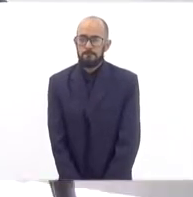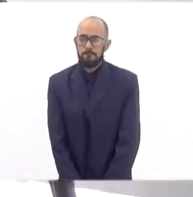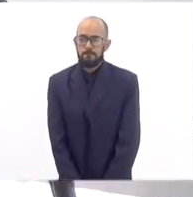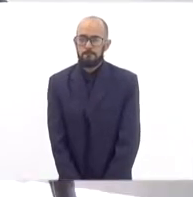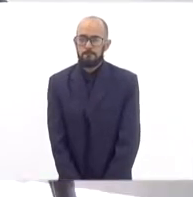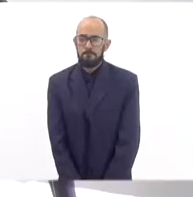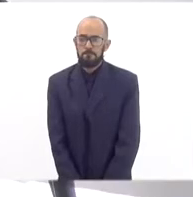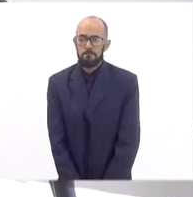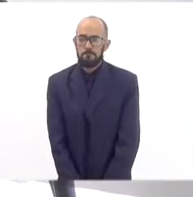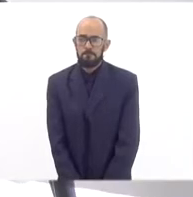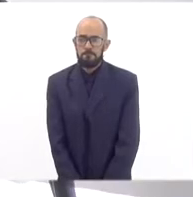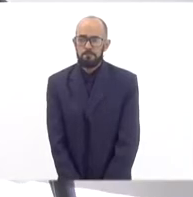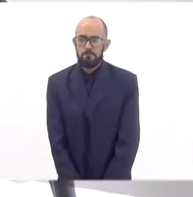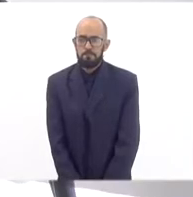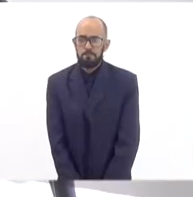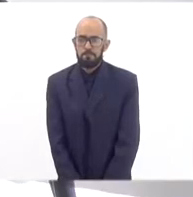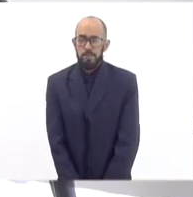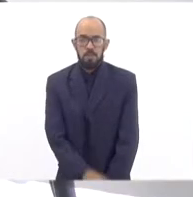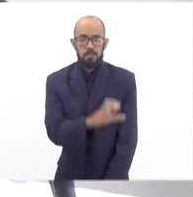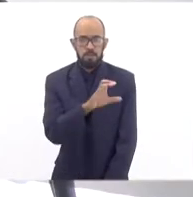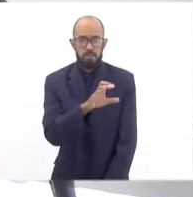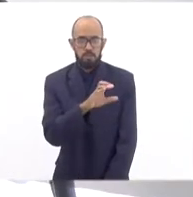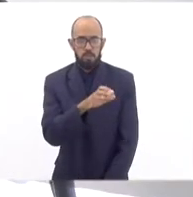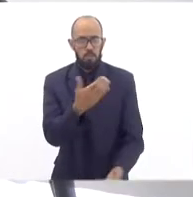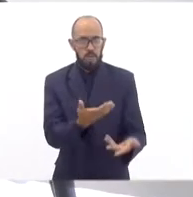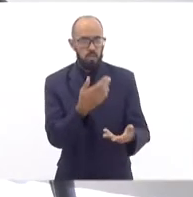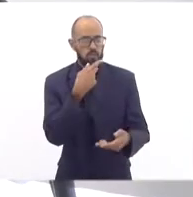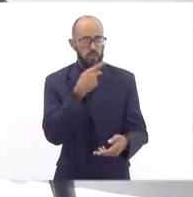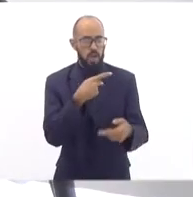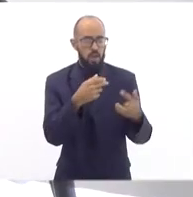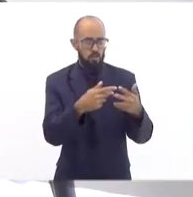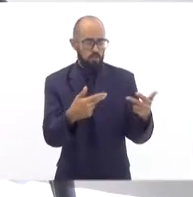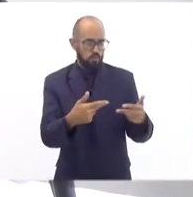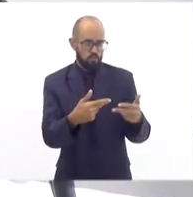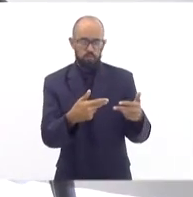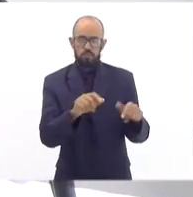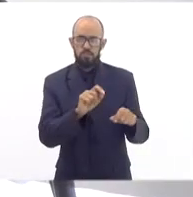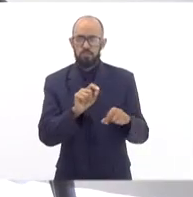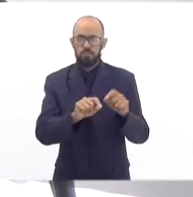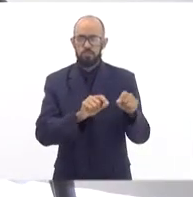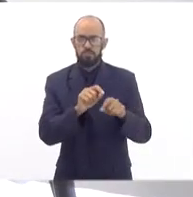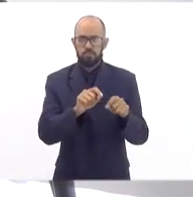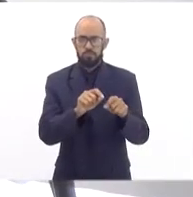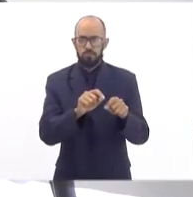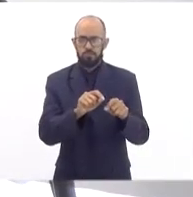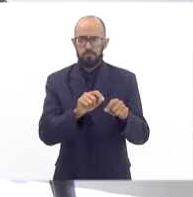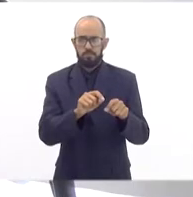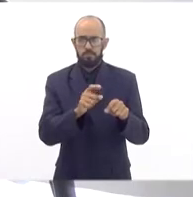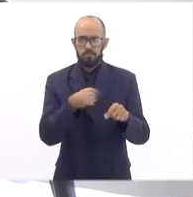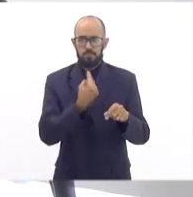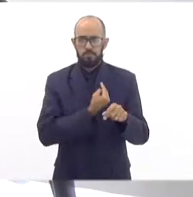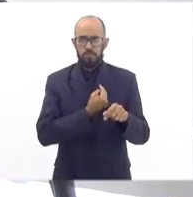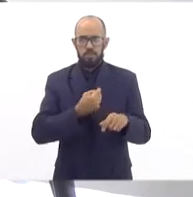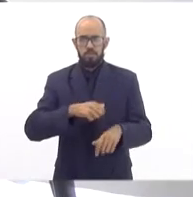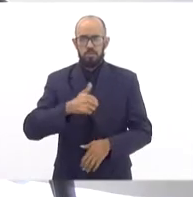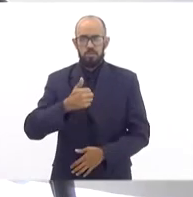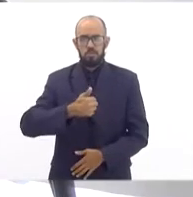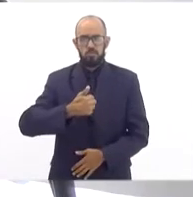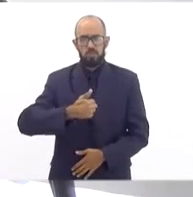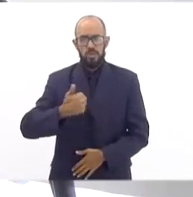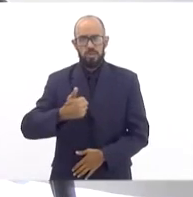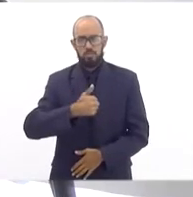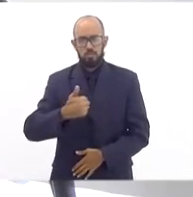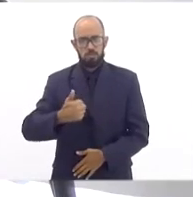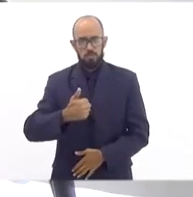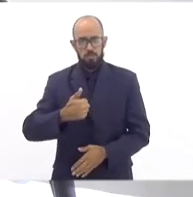informações. Fazer a relatoria da CPI, eu quero fixar alguns pontos aqui. Nós estamos no 11º termo aditivo